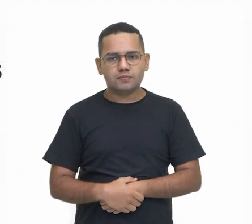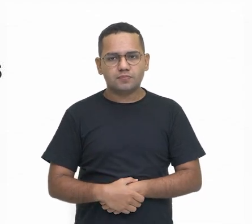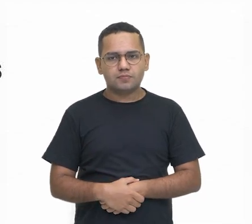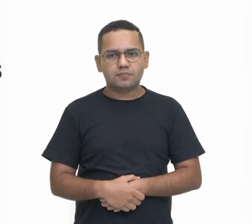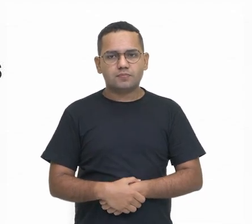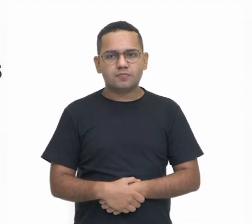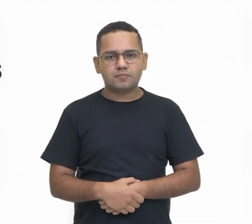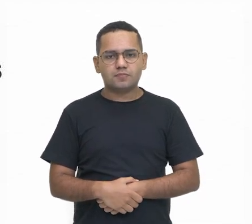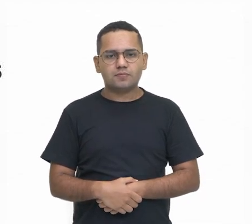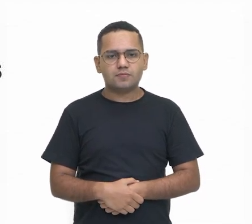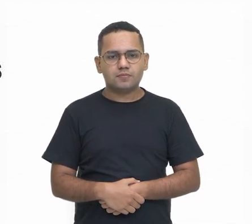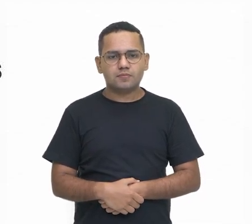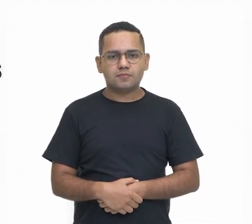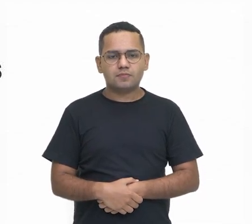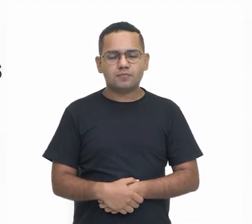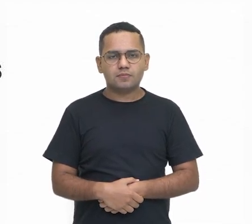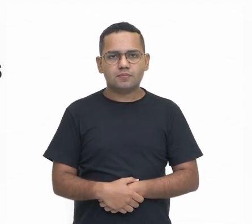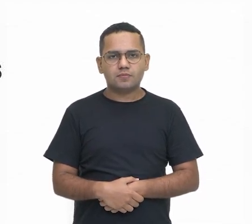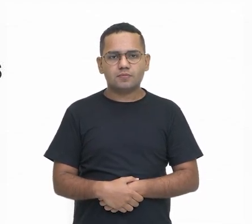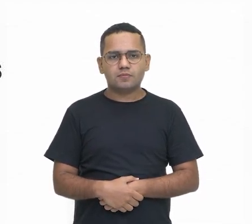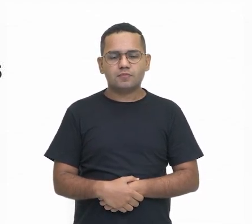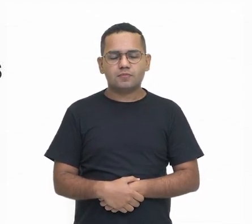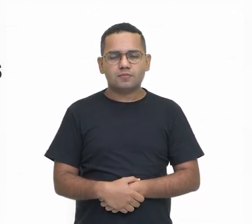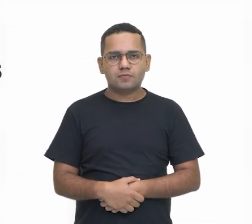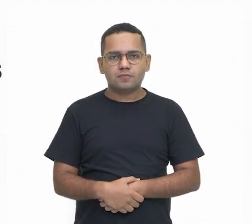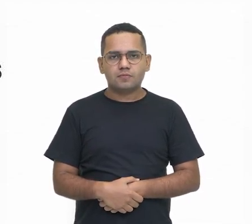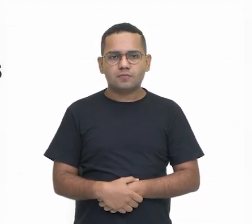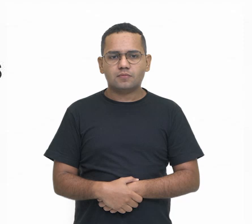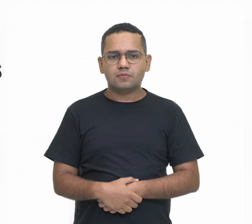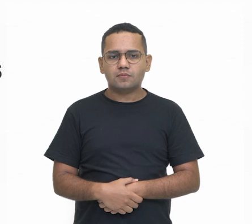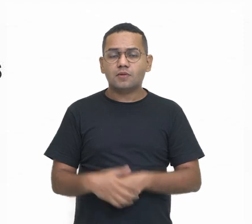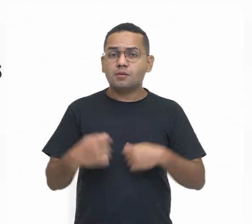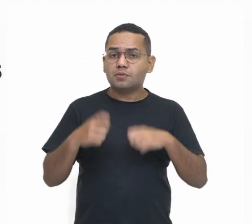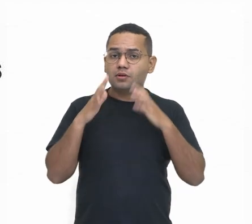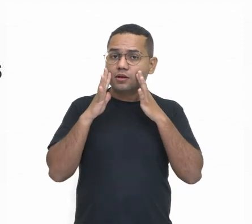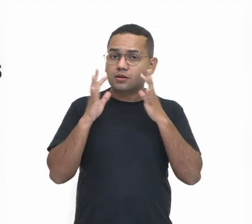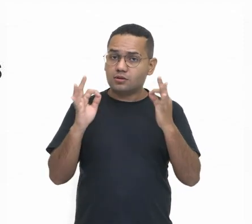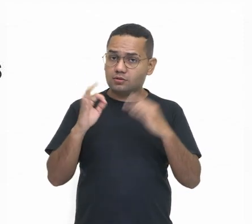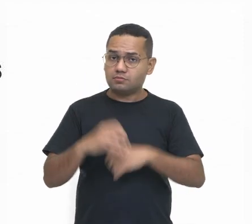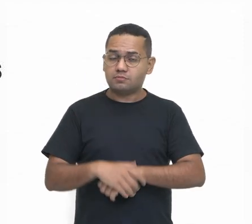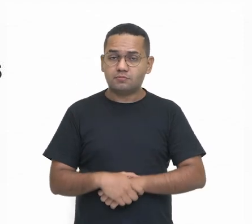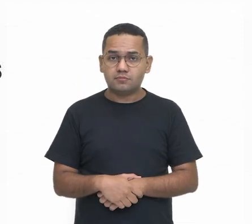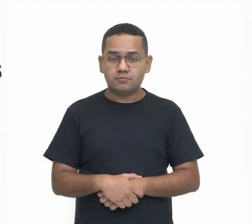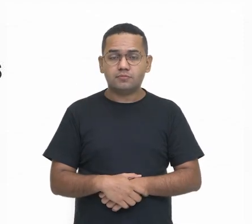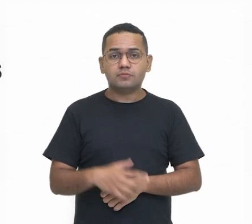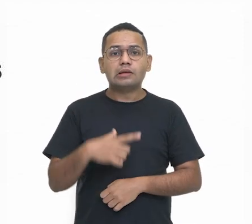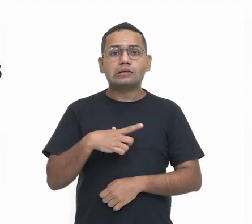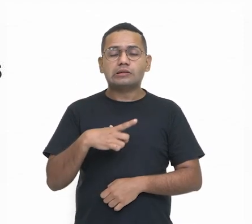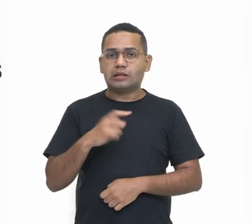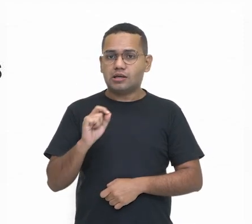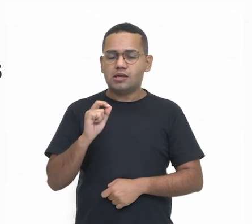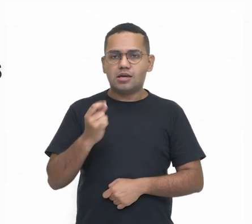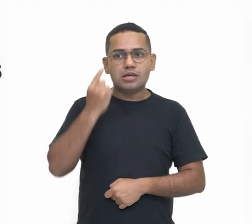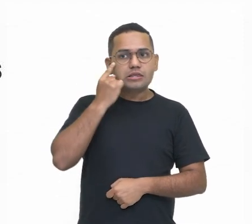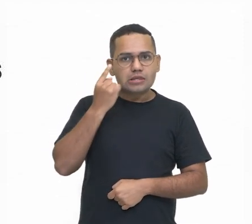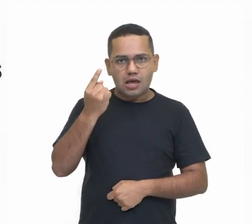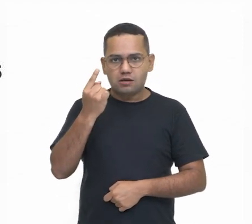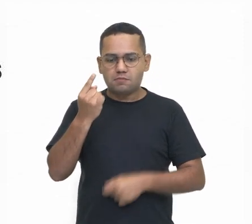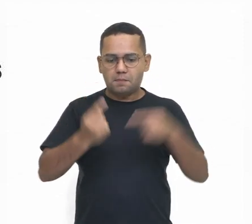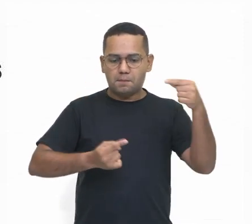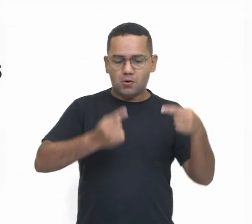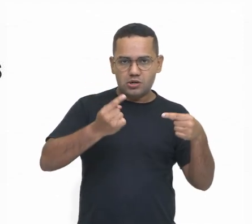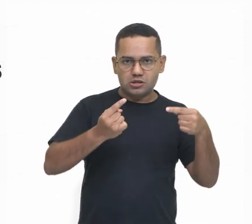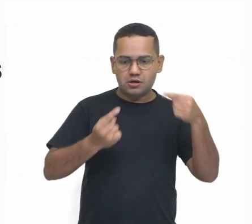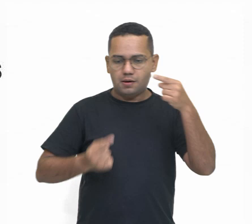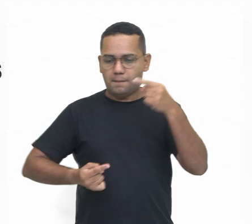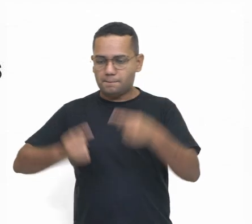movimentos. Então, nós temos que estar atento para... Tem políticos e políticos, tem políticas e políticas. Então, quer